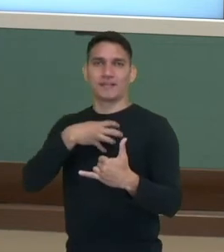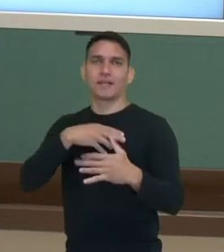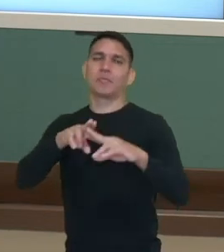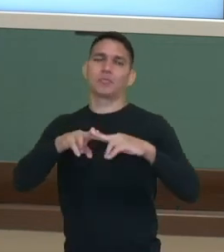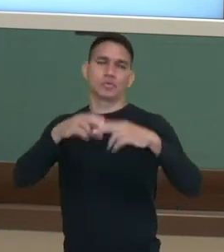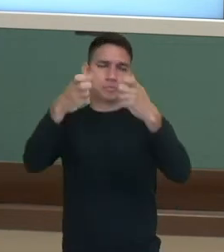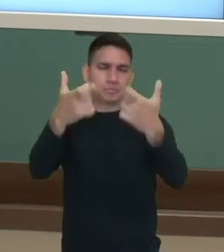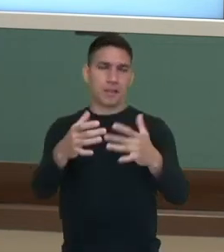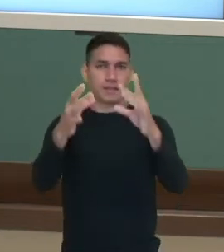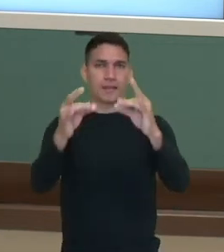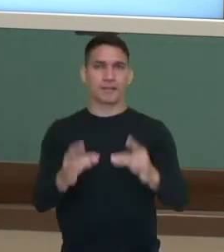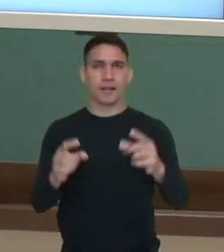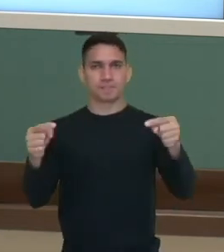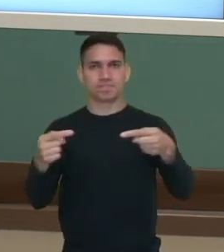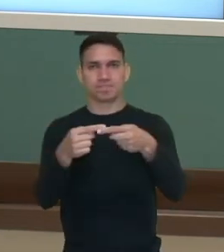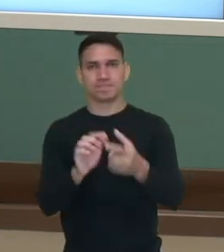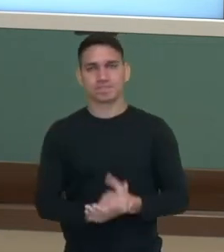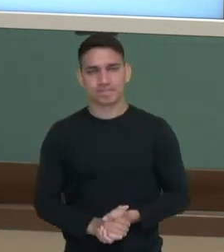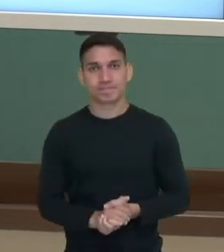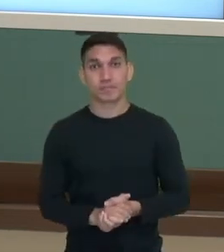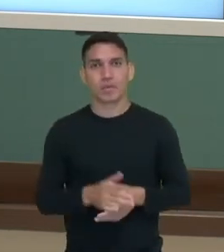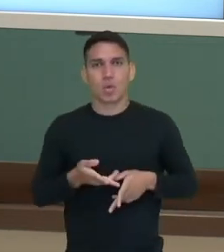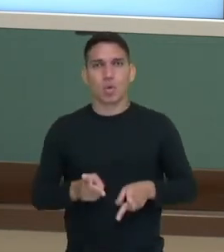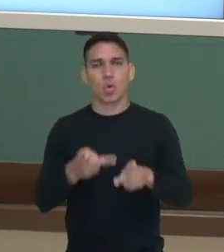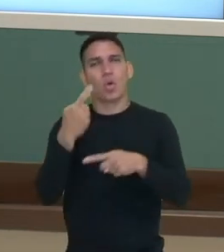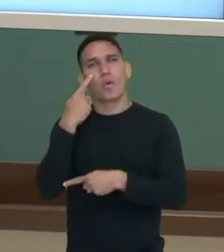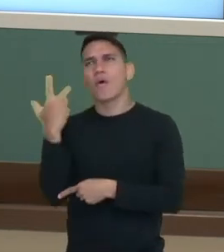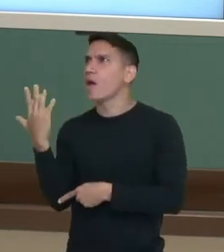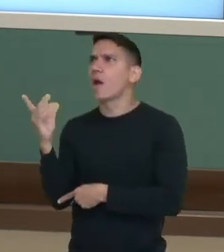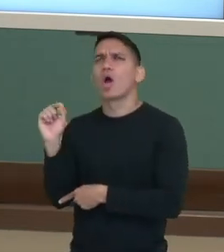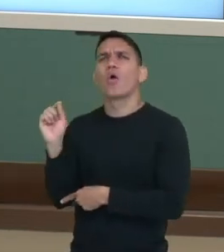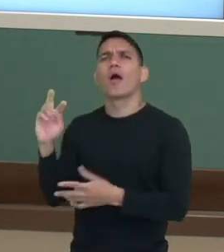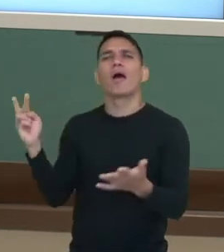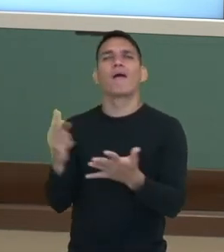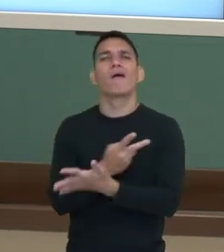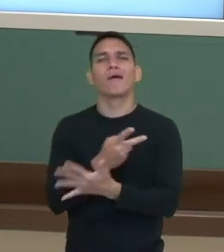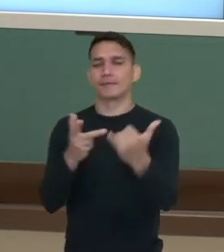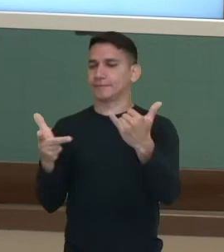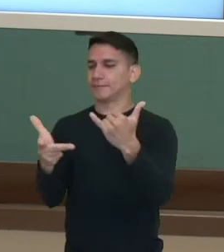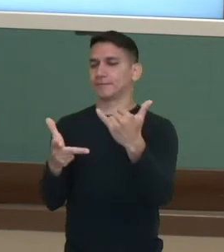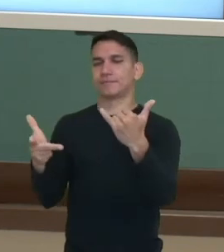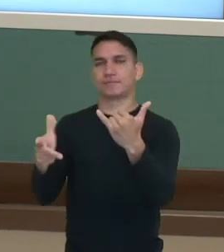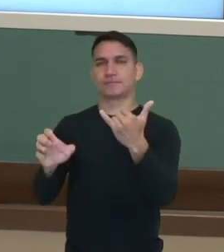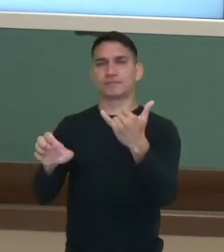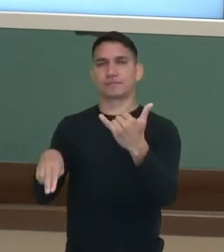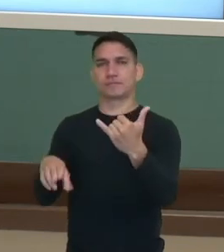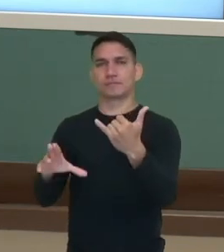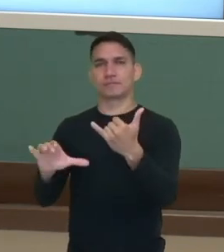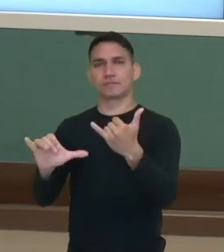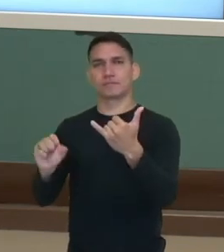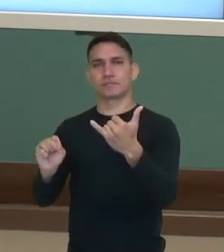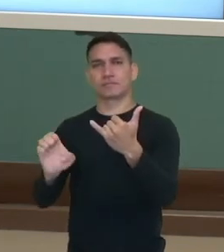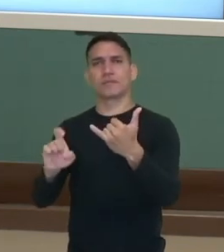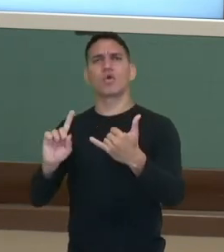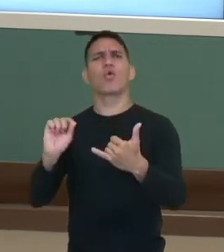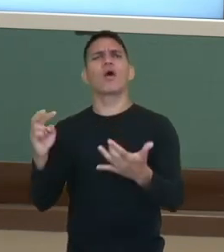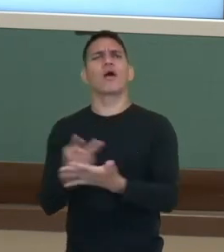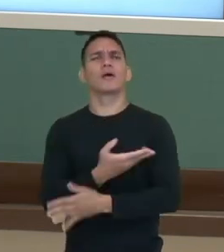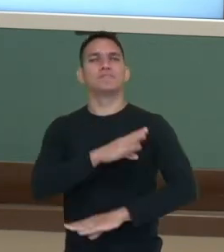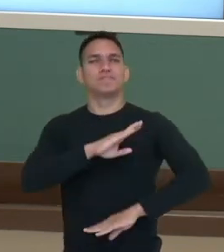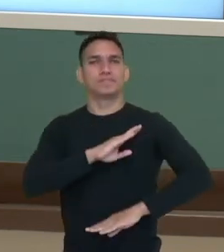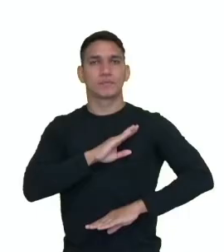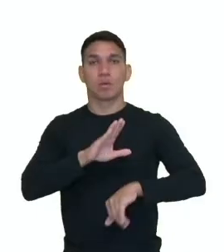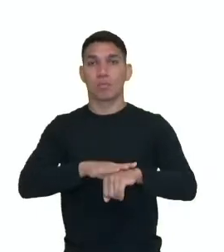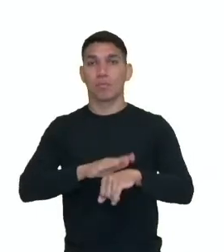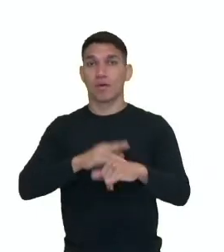né? Seguindo, vamos ver a ocorrência da ênclise, quando temos essa situação. Quando o verbo